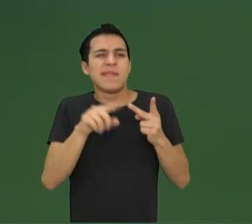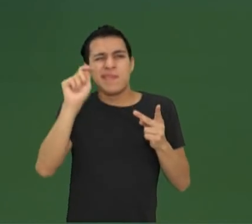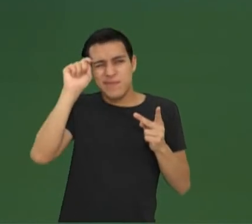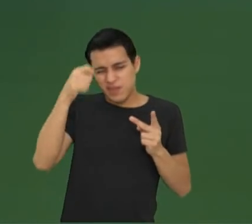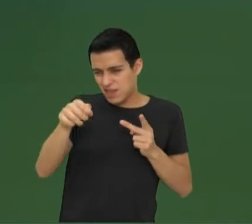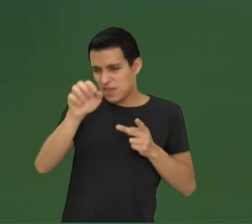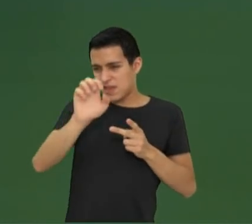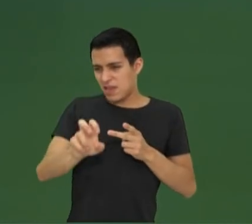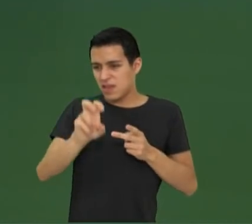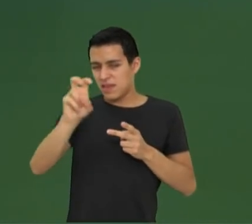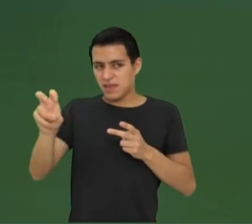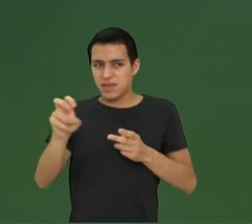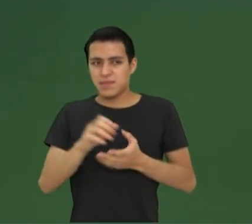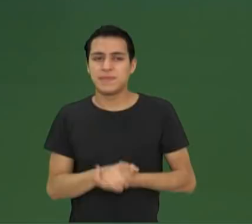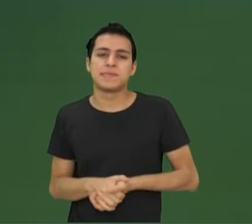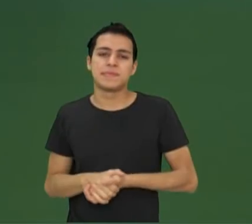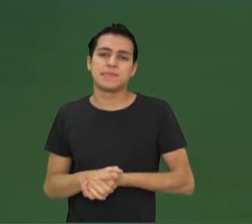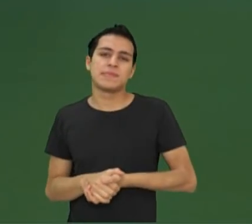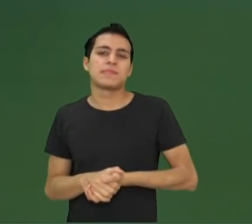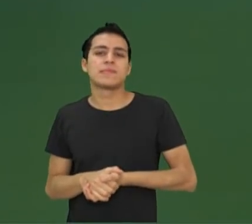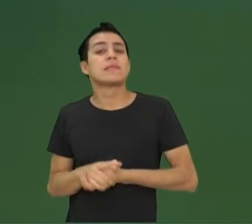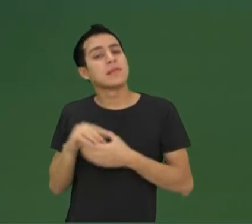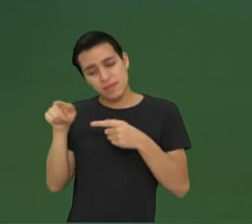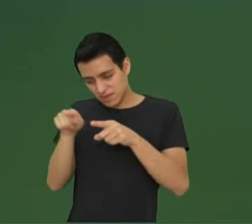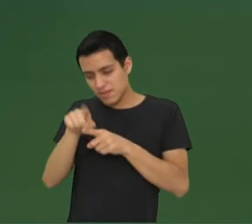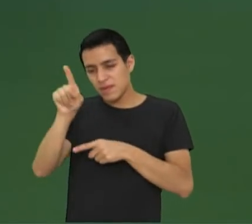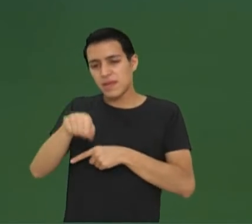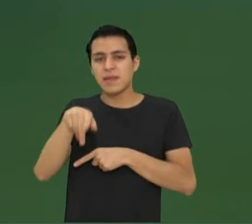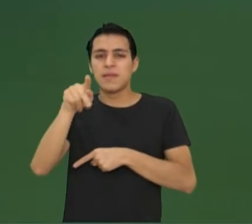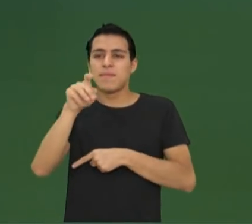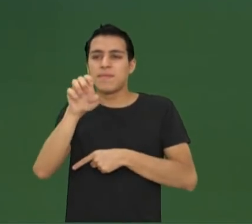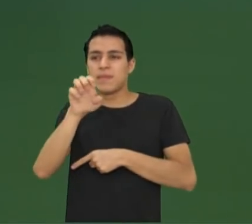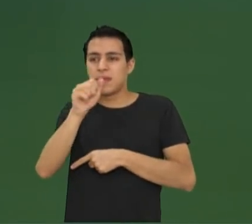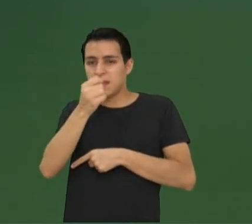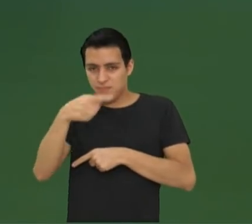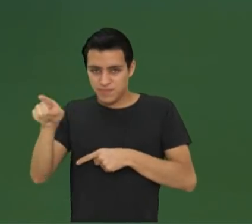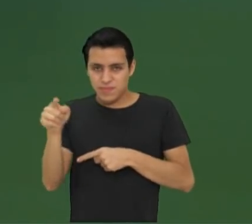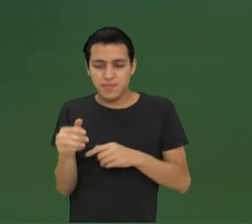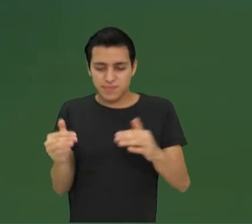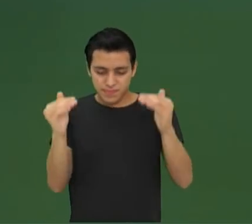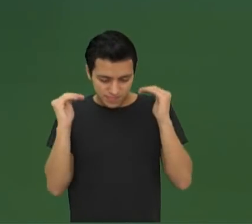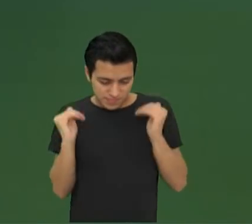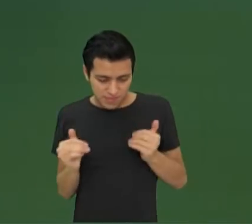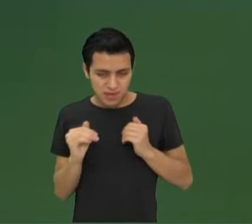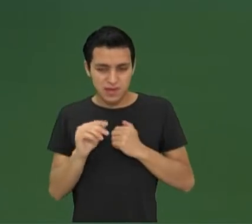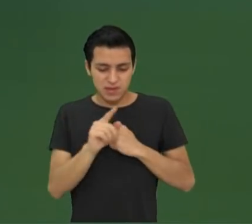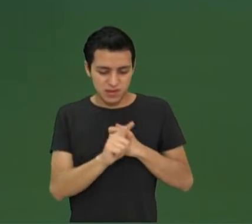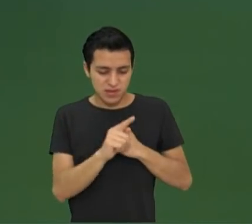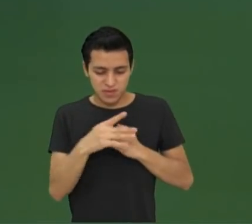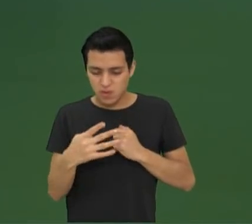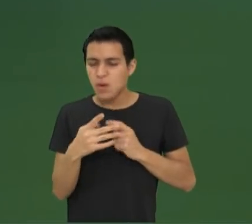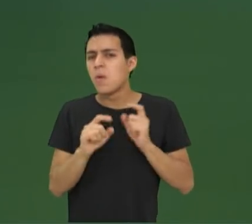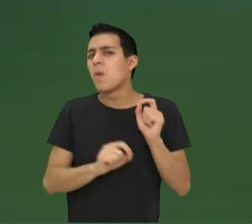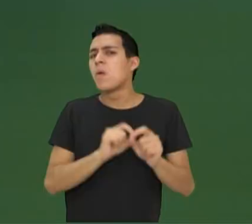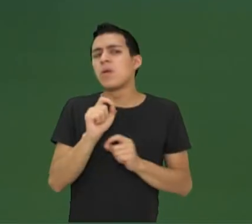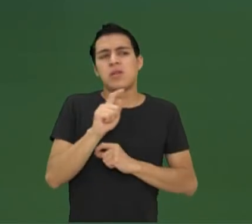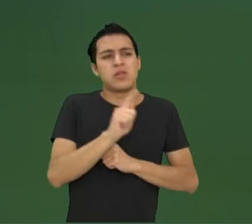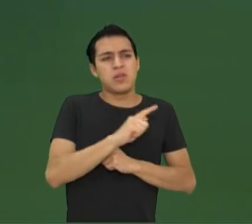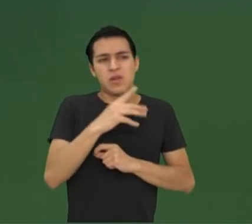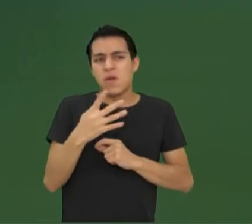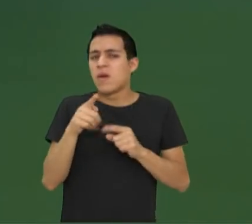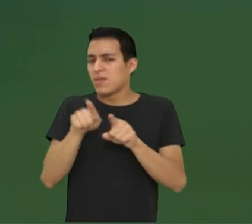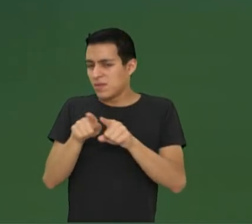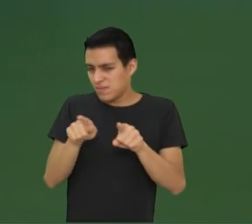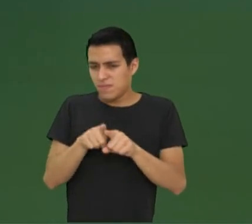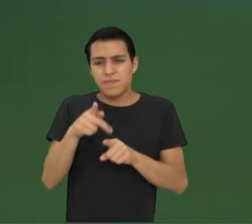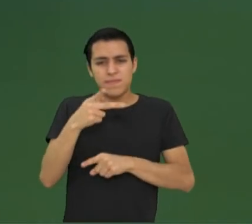pretas, E5, foi também o peão. A segunda jogada, G4. Então, G4 significa que foi o peão,